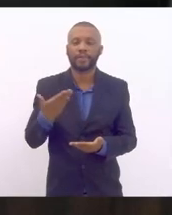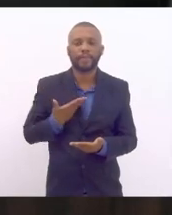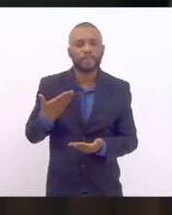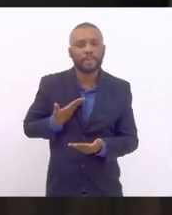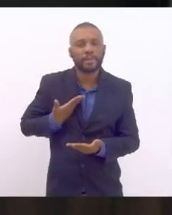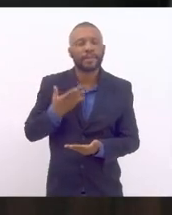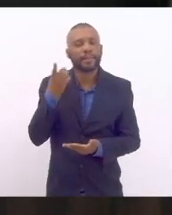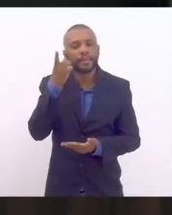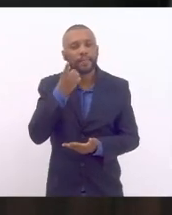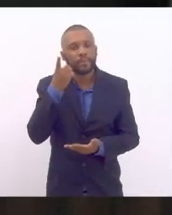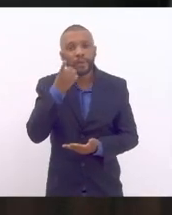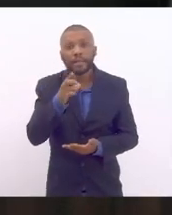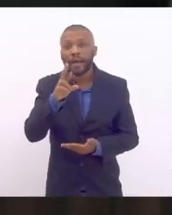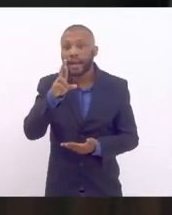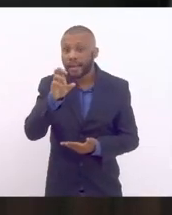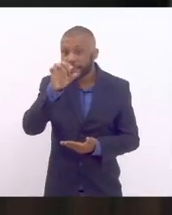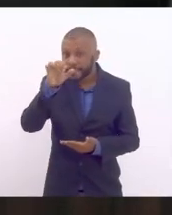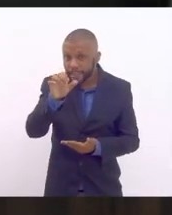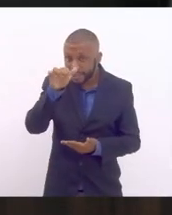deputada Rejane